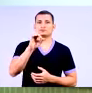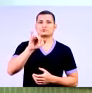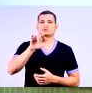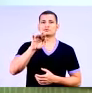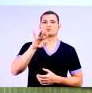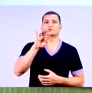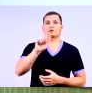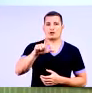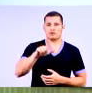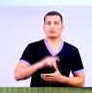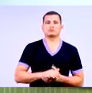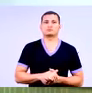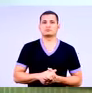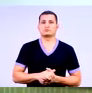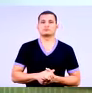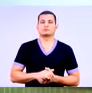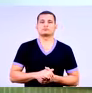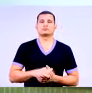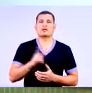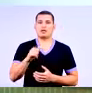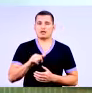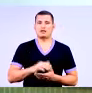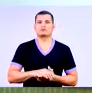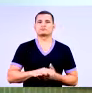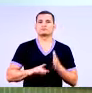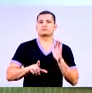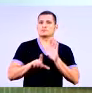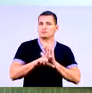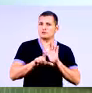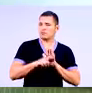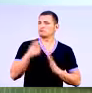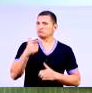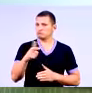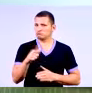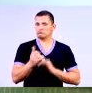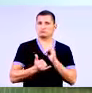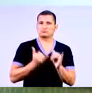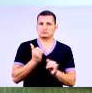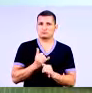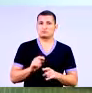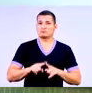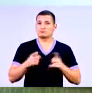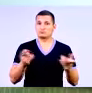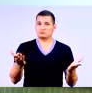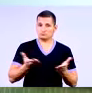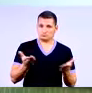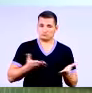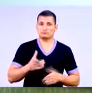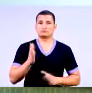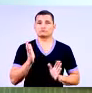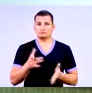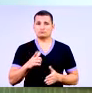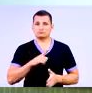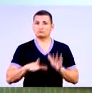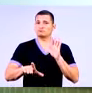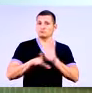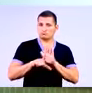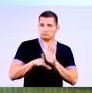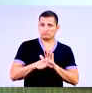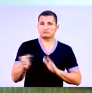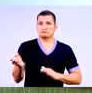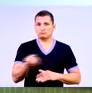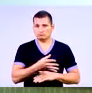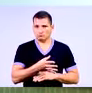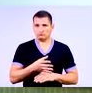tempo era um mundo sem lei, né, uma terra sem lei, agora já estão definindo aí as leis, as normas